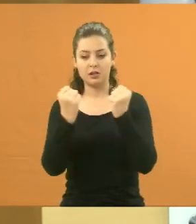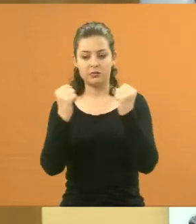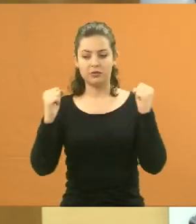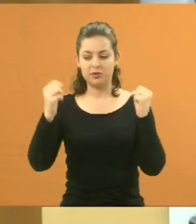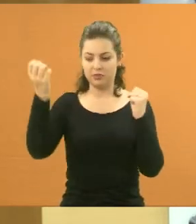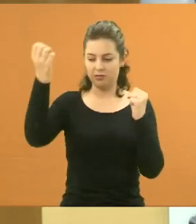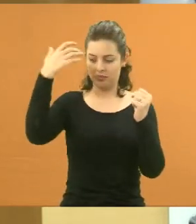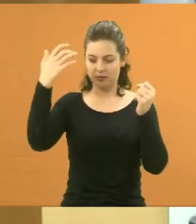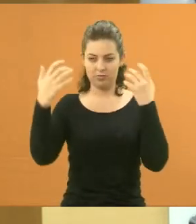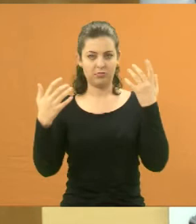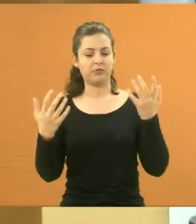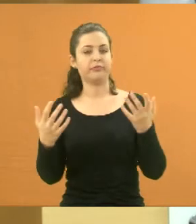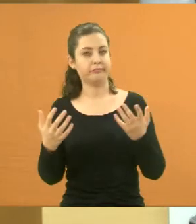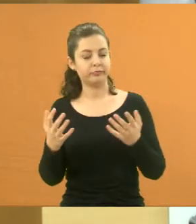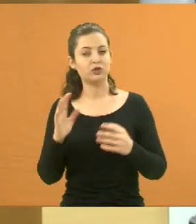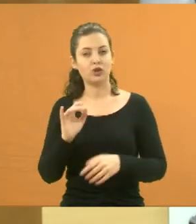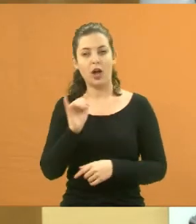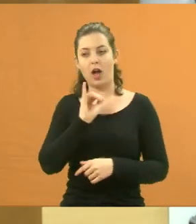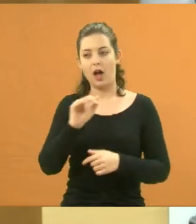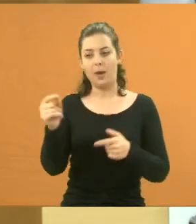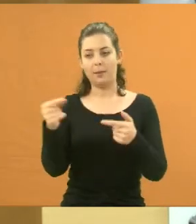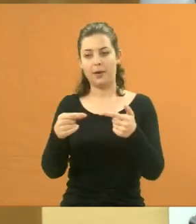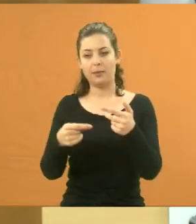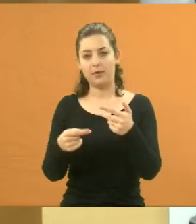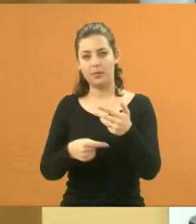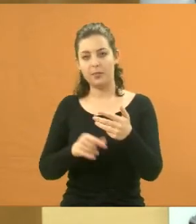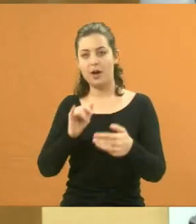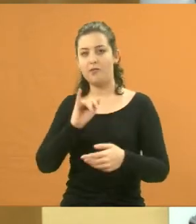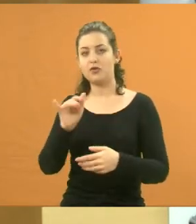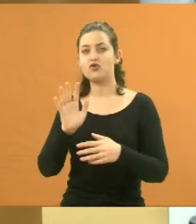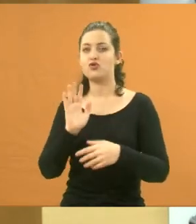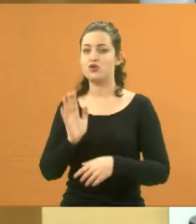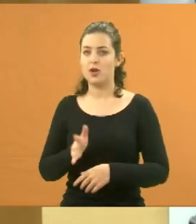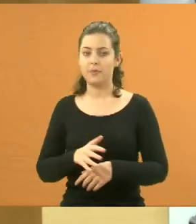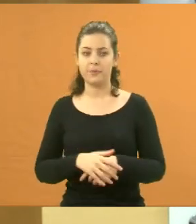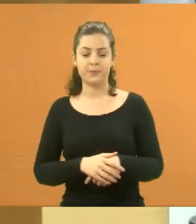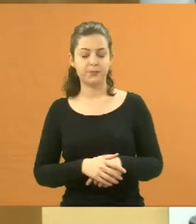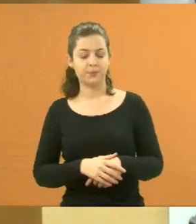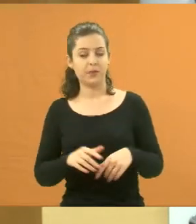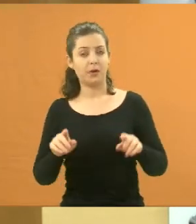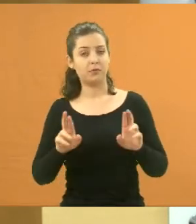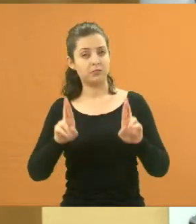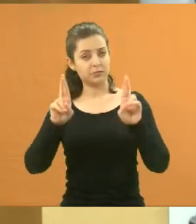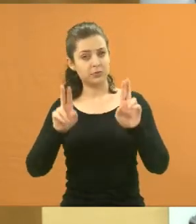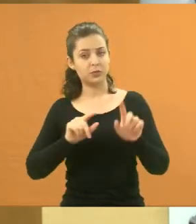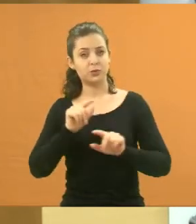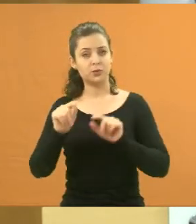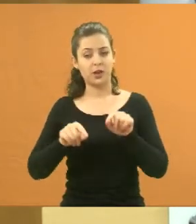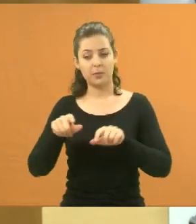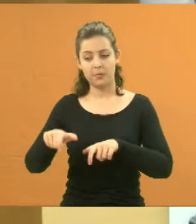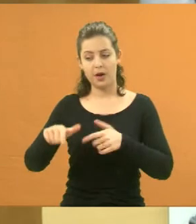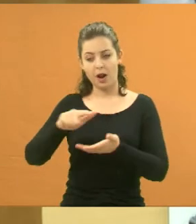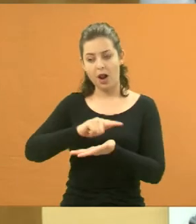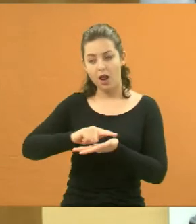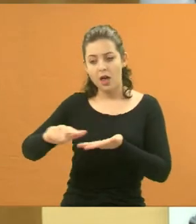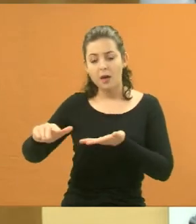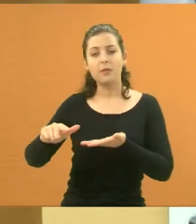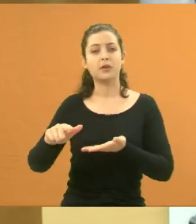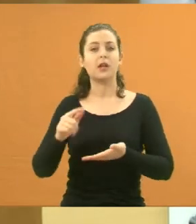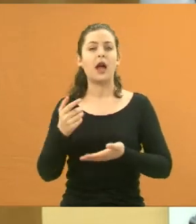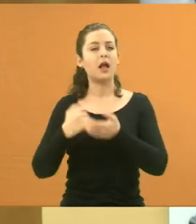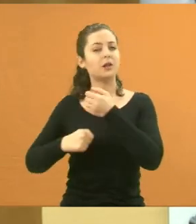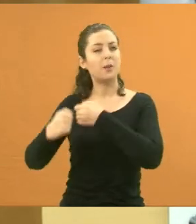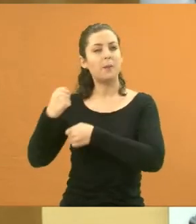livre, então tudo isso já foi repassado, mas que a gente vê também, né? E também eu espero que a questão da capina foi aprovada nessa casa